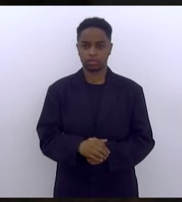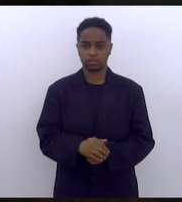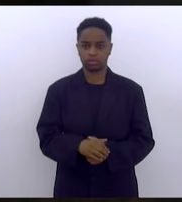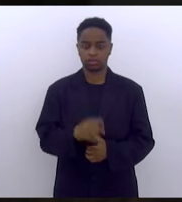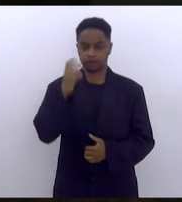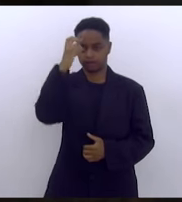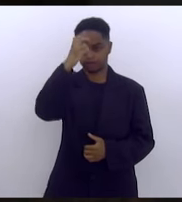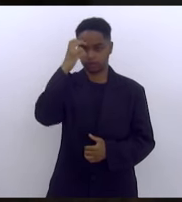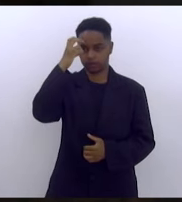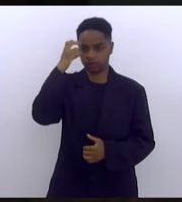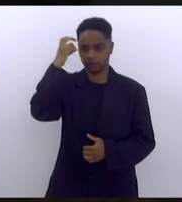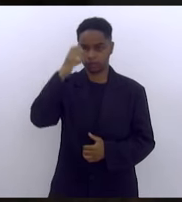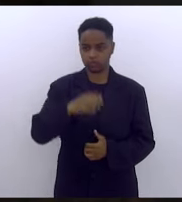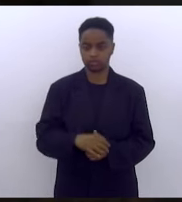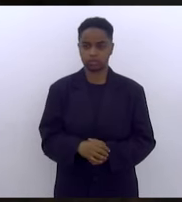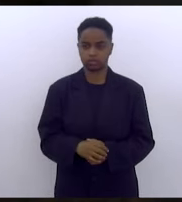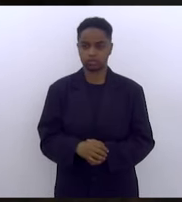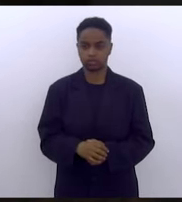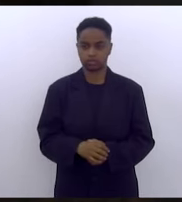Verônica Lima.